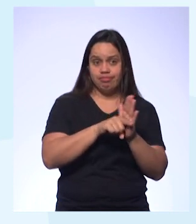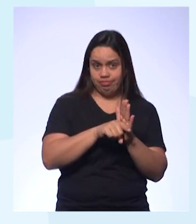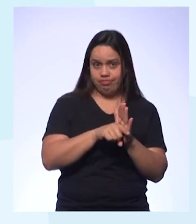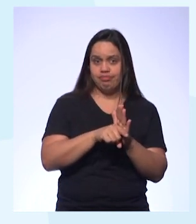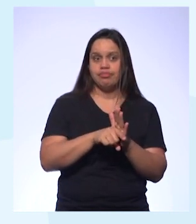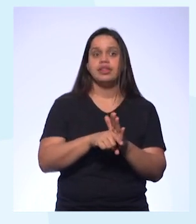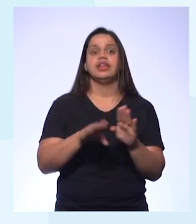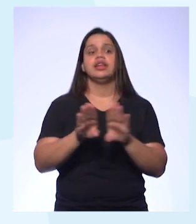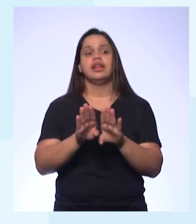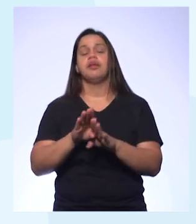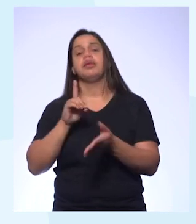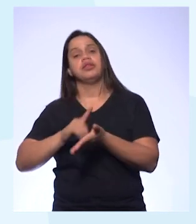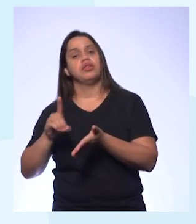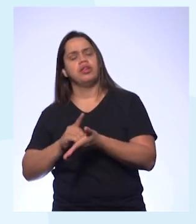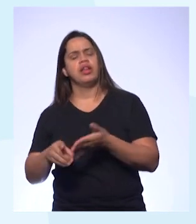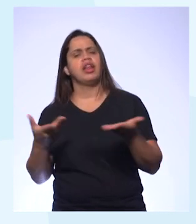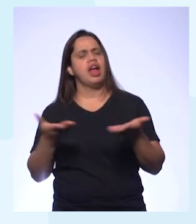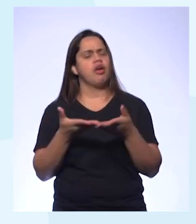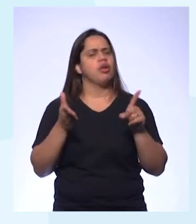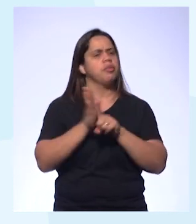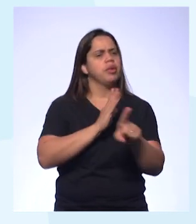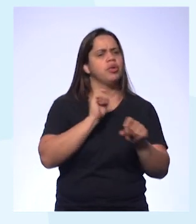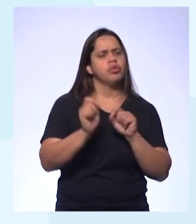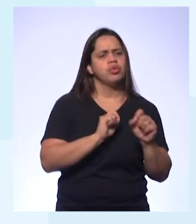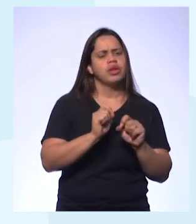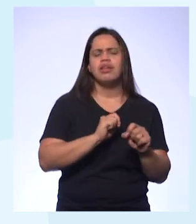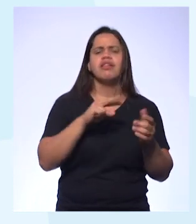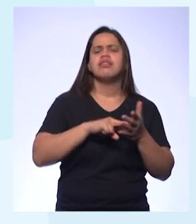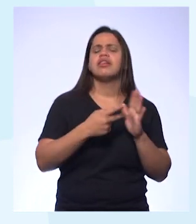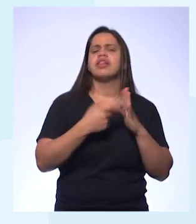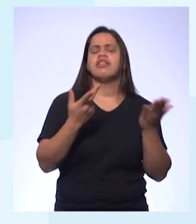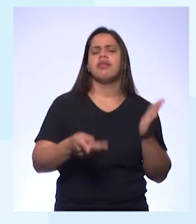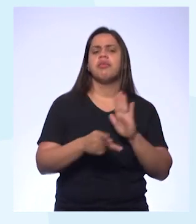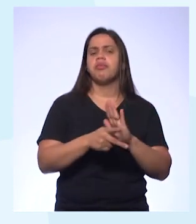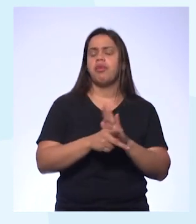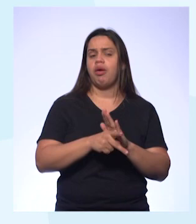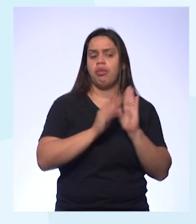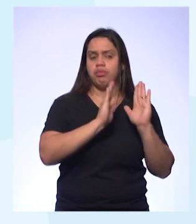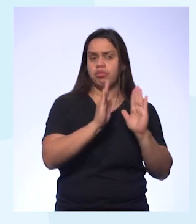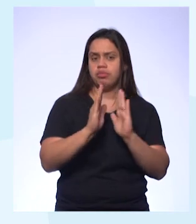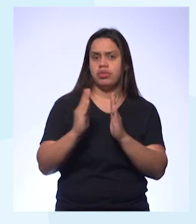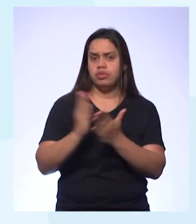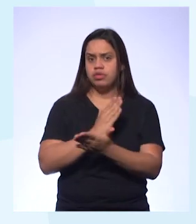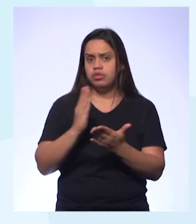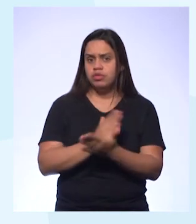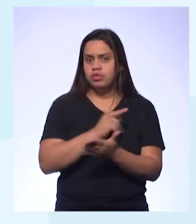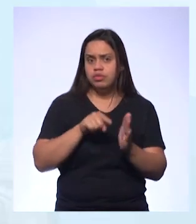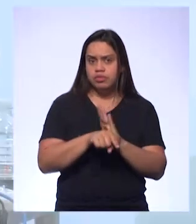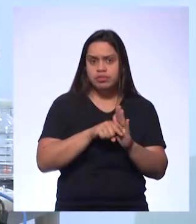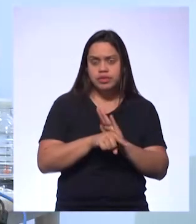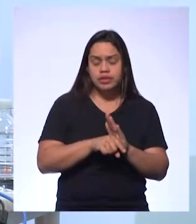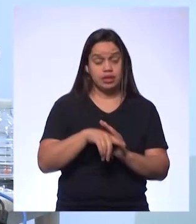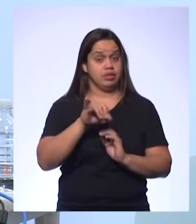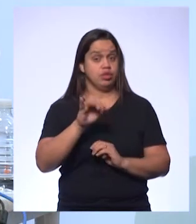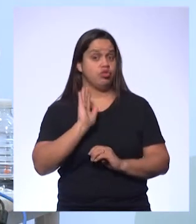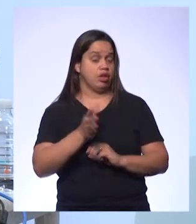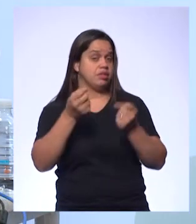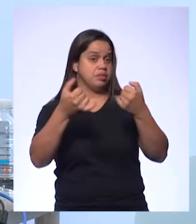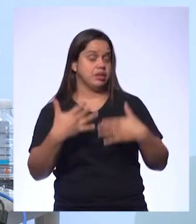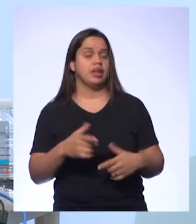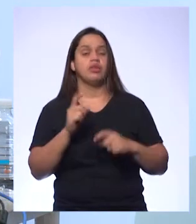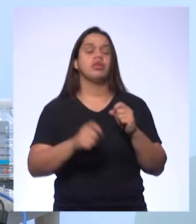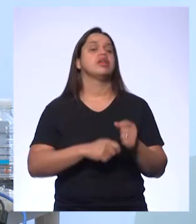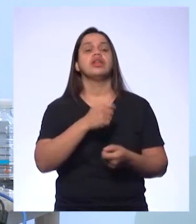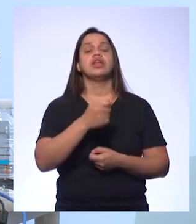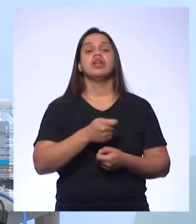que é uma enciclopédia. E o que seria um verbete de enciclopédia? Se eu disse no exercício anterior que aquele